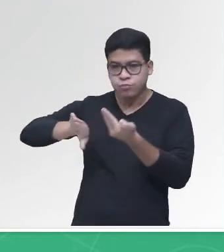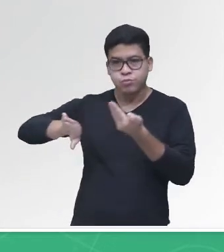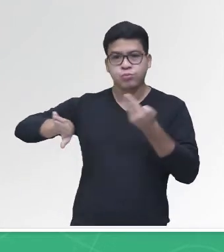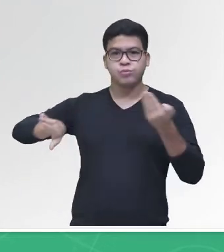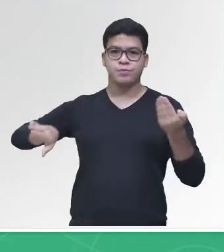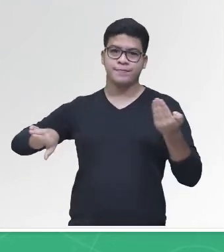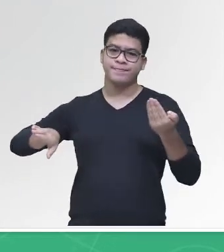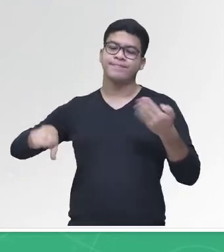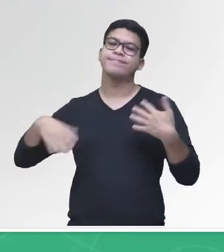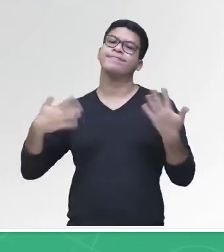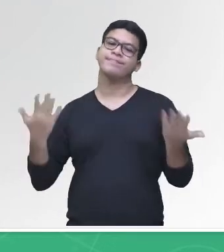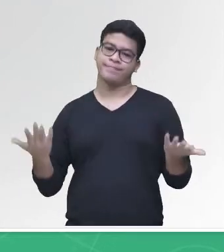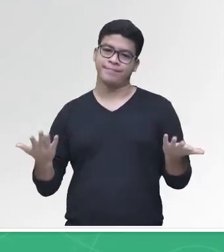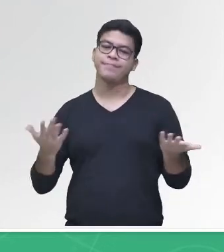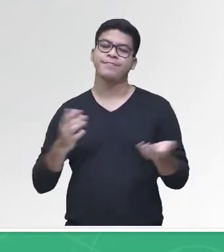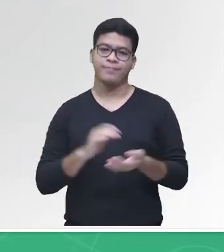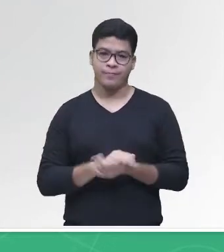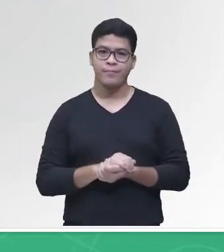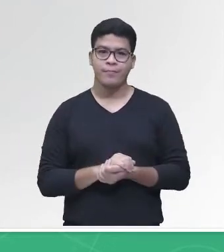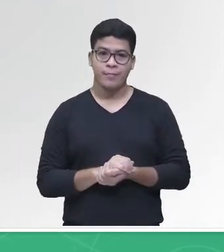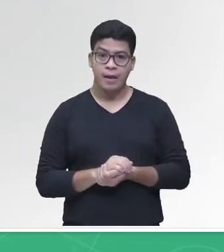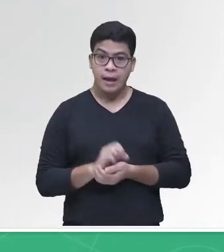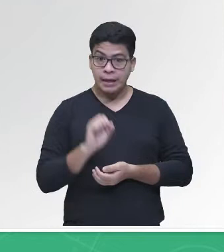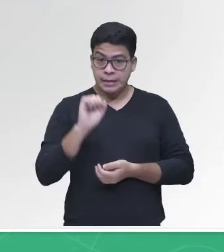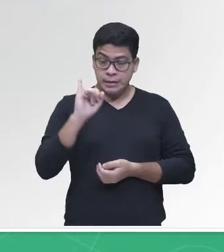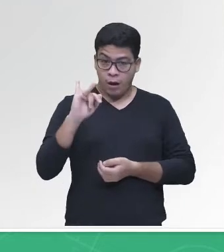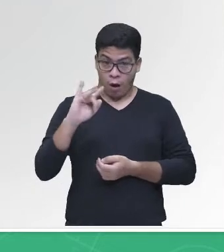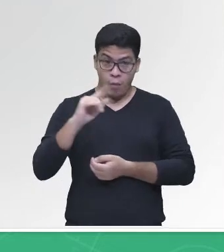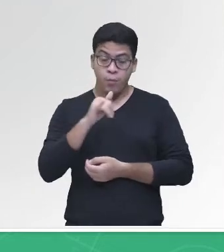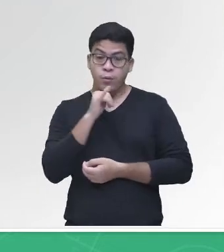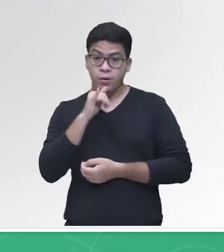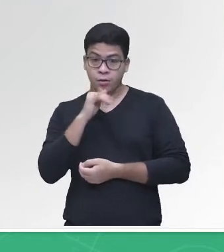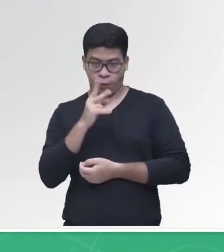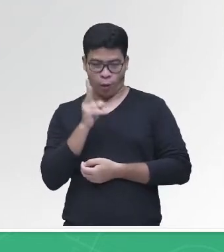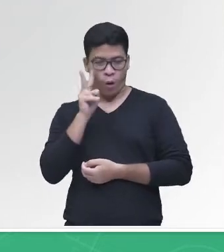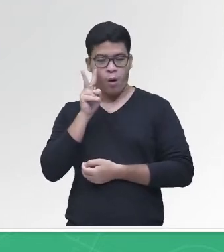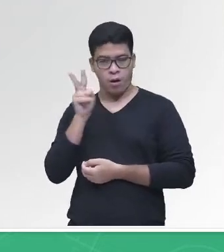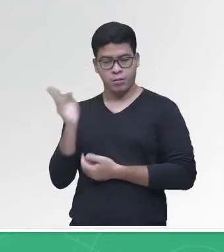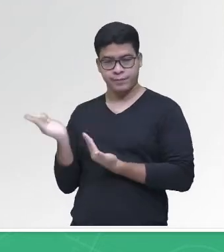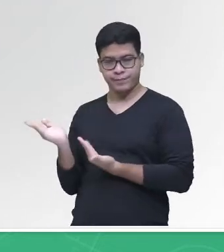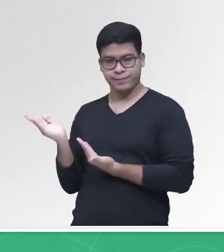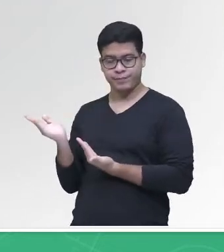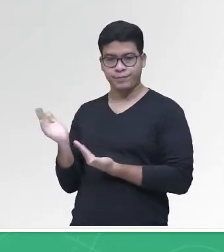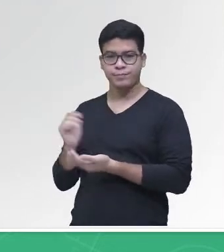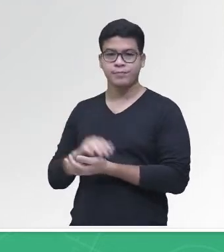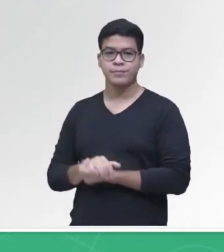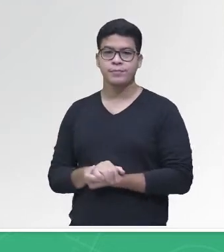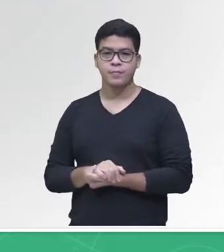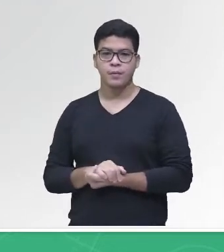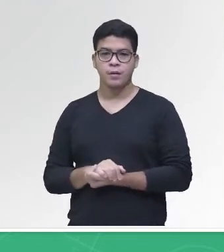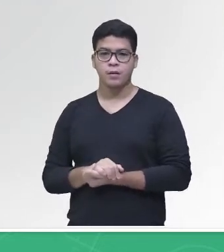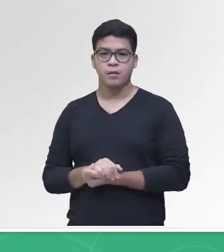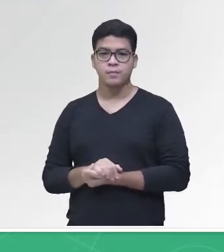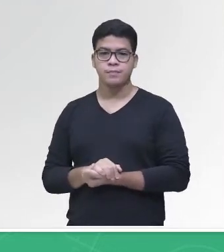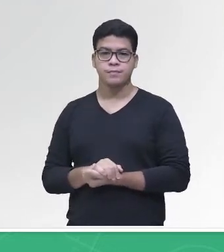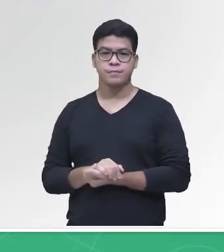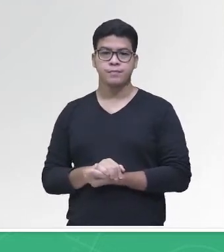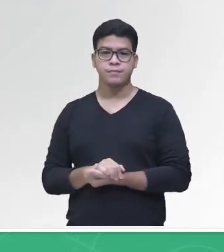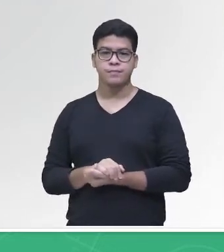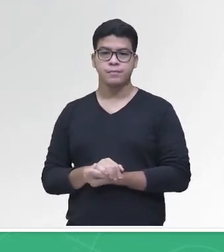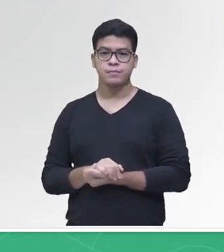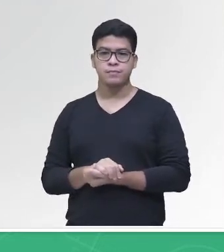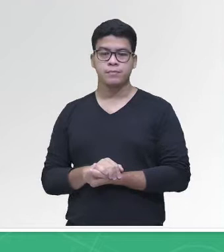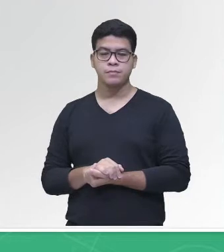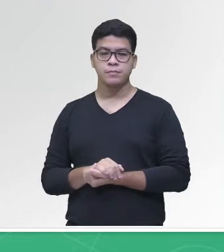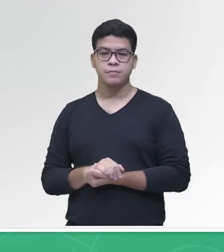iguais, ou seja, se eu tiver duas cargas com o sinal positivo, que ela é positiva, elas se